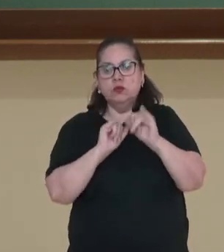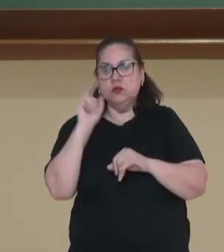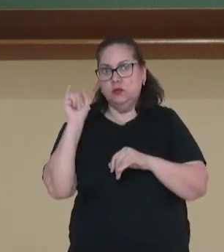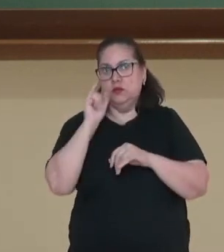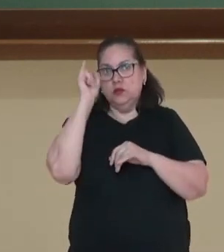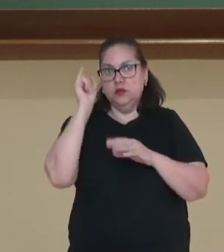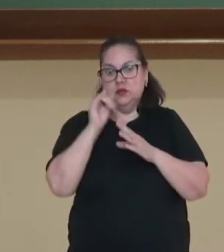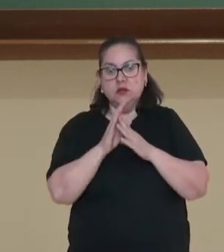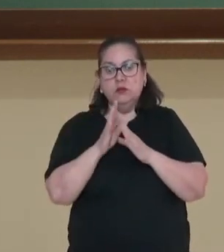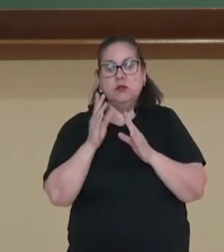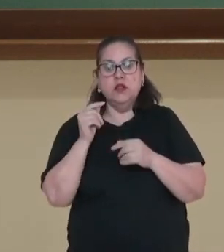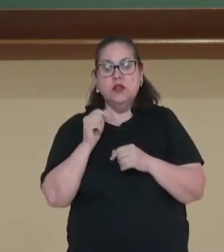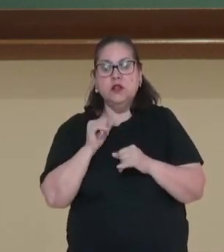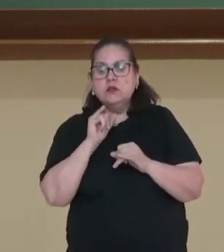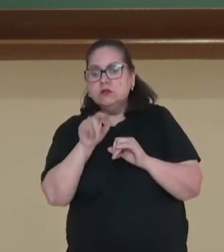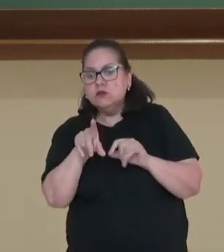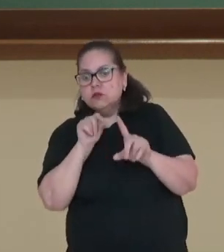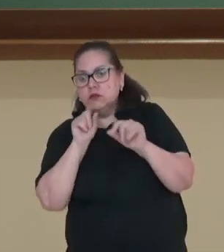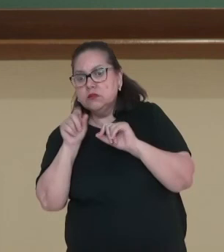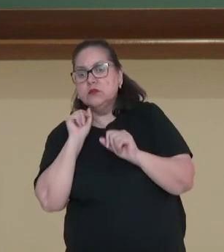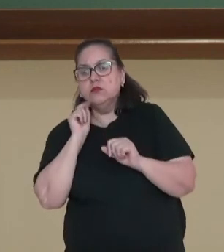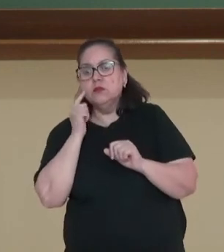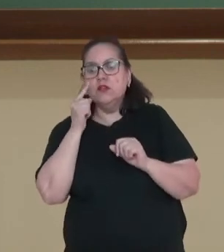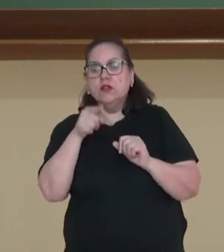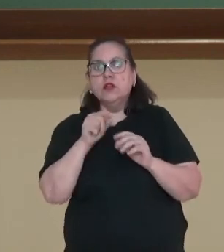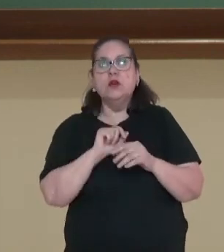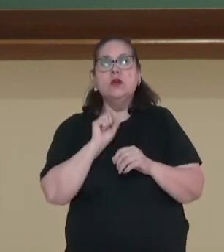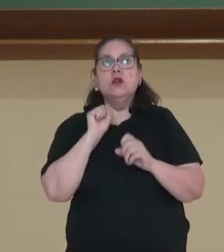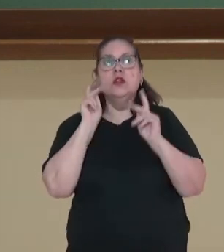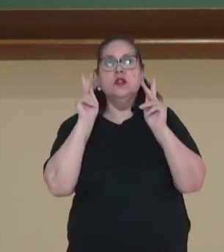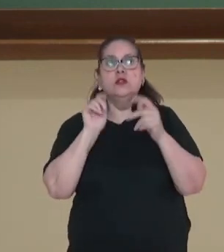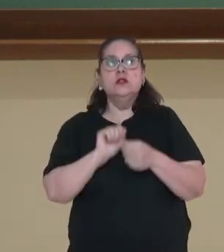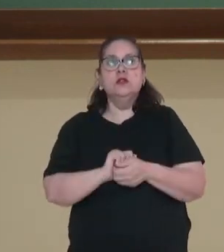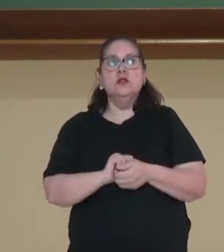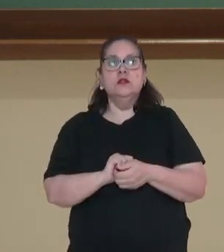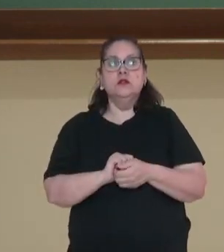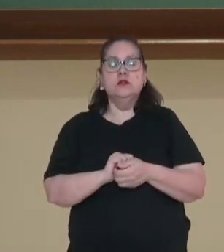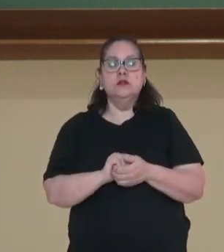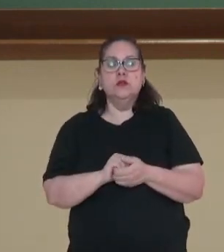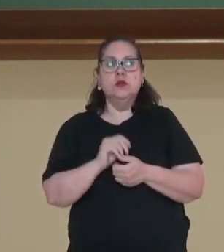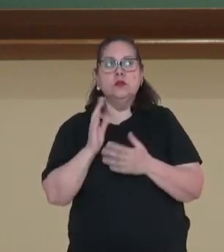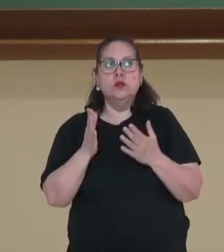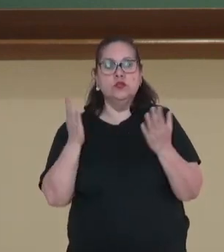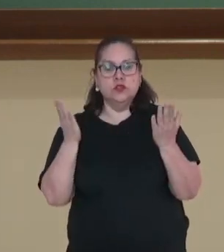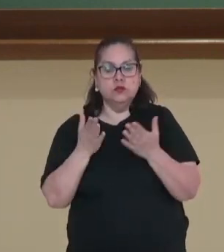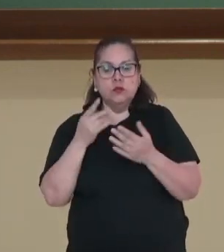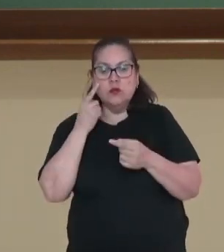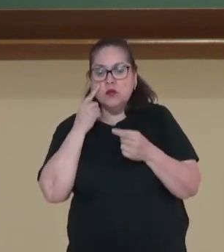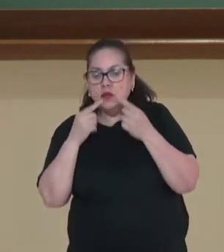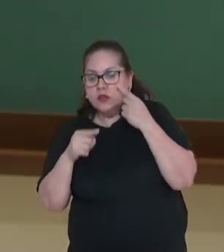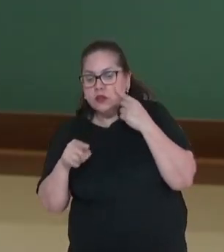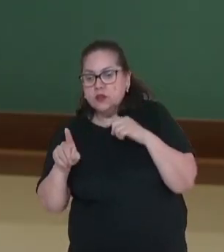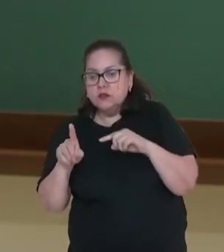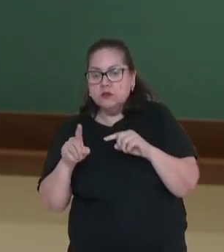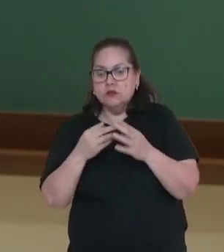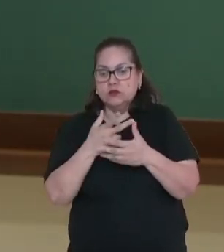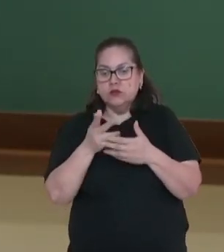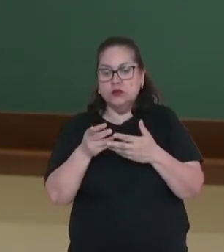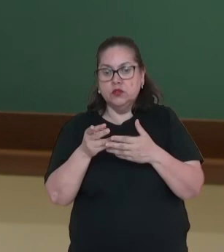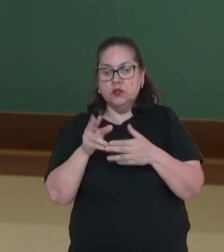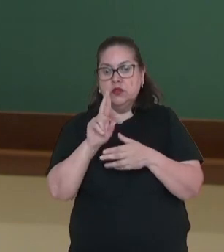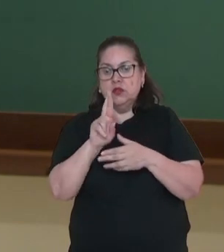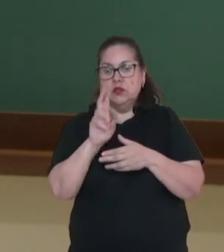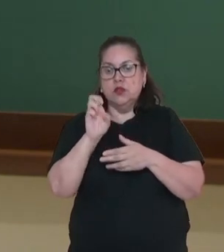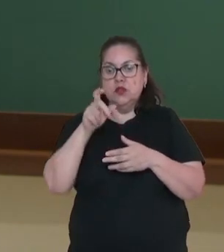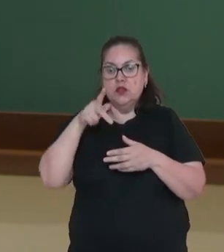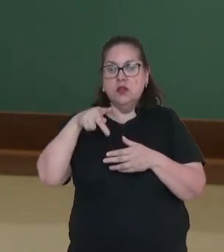importantes até para a identificação, ok? Bom, então hoje a gente analisou, né, os órgãos reprodutivos